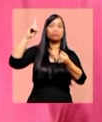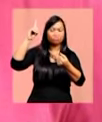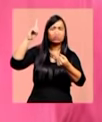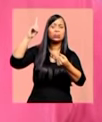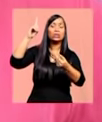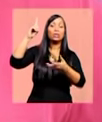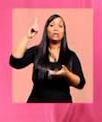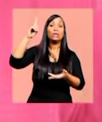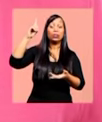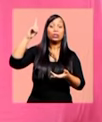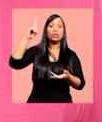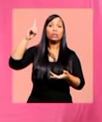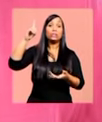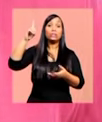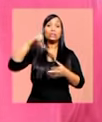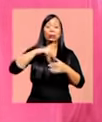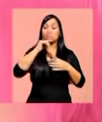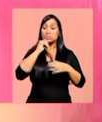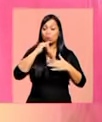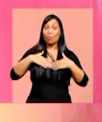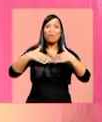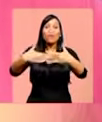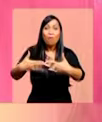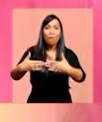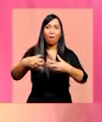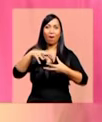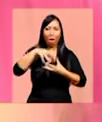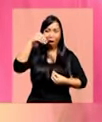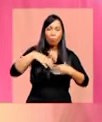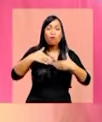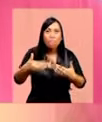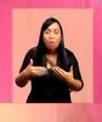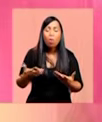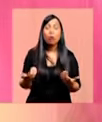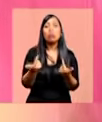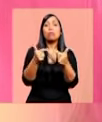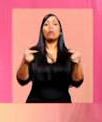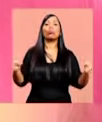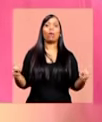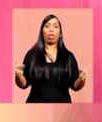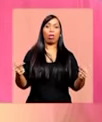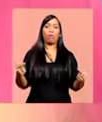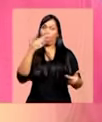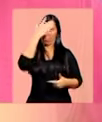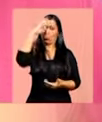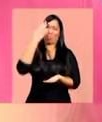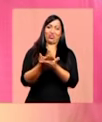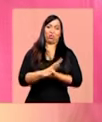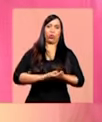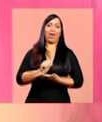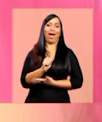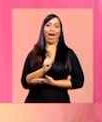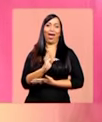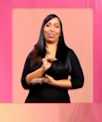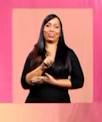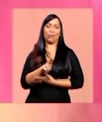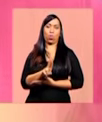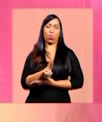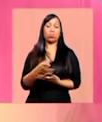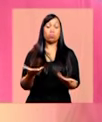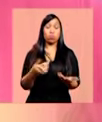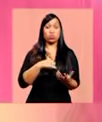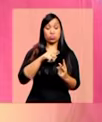essa parte transcendental que funciona fora do corpo, essa parte metafísica, não existe para o ateu. Né? O ateu não tem esse